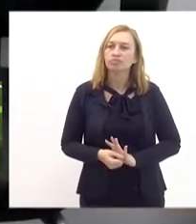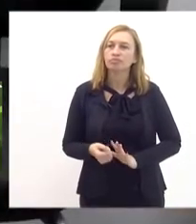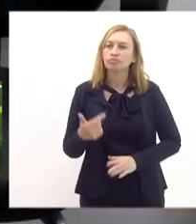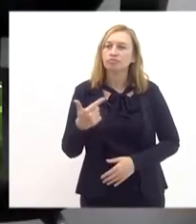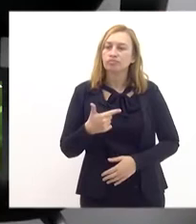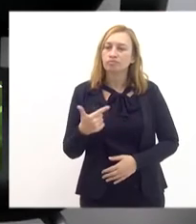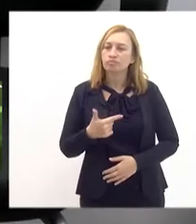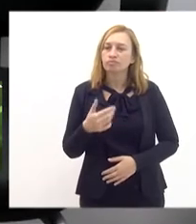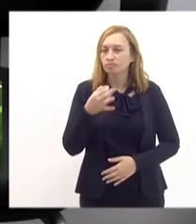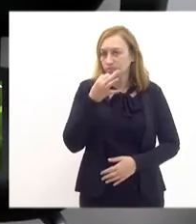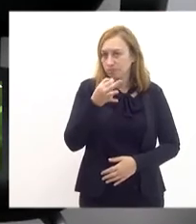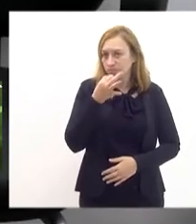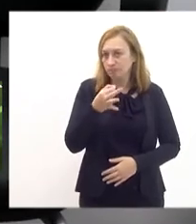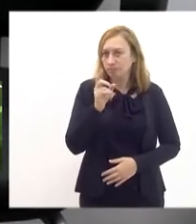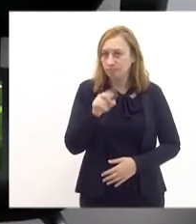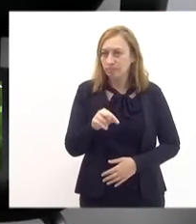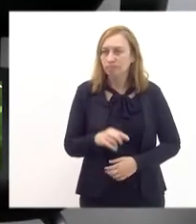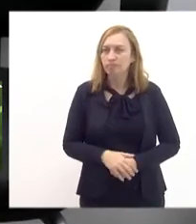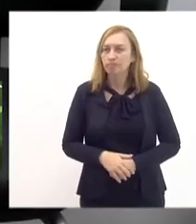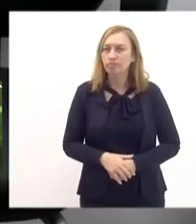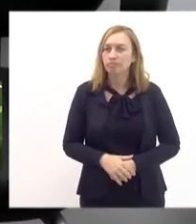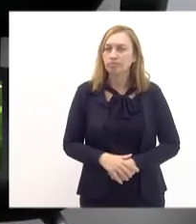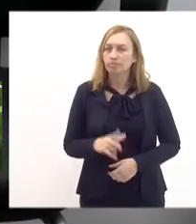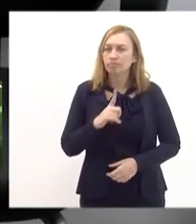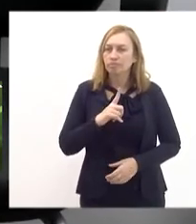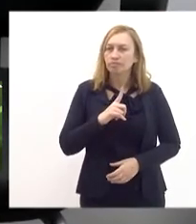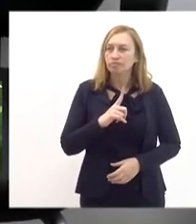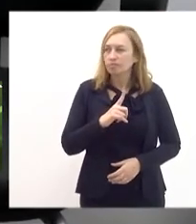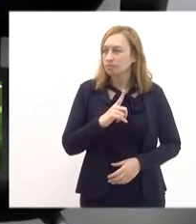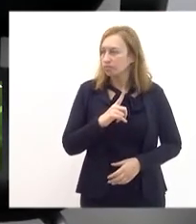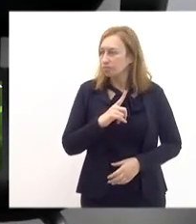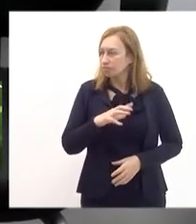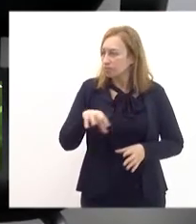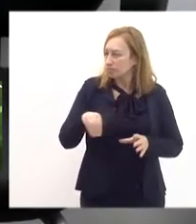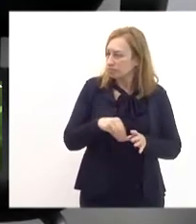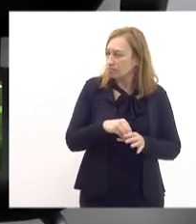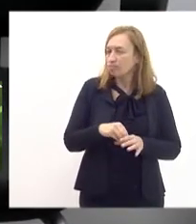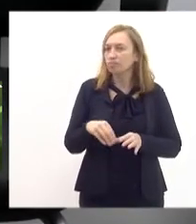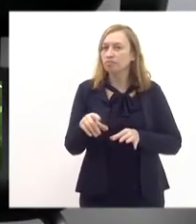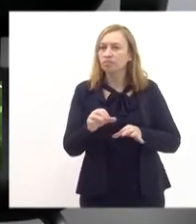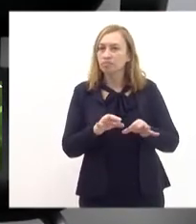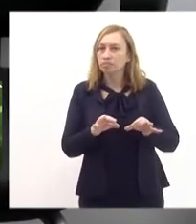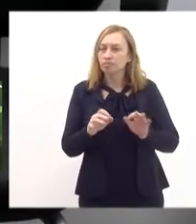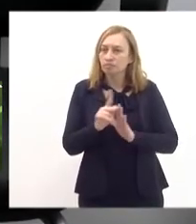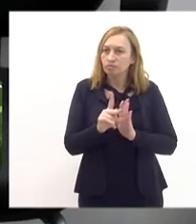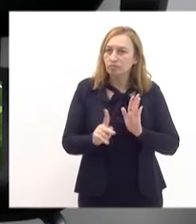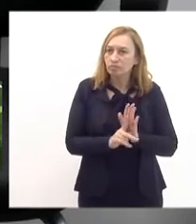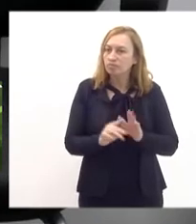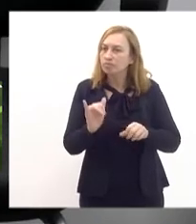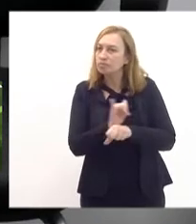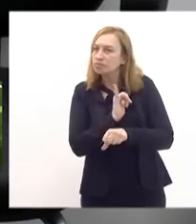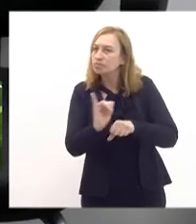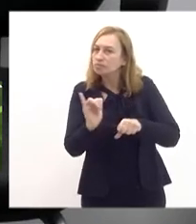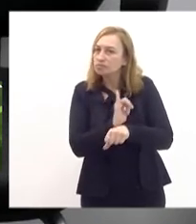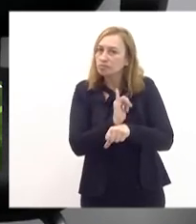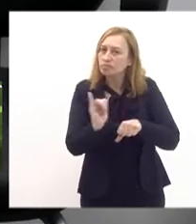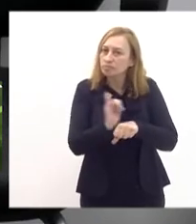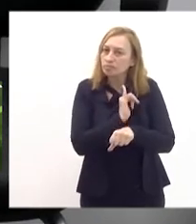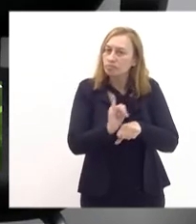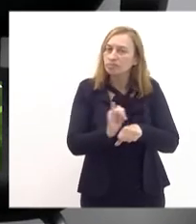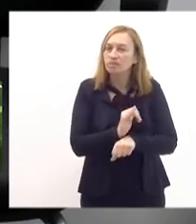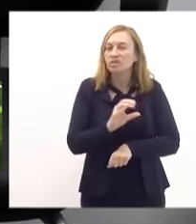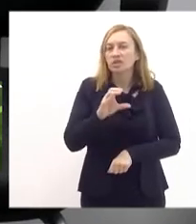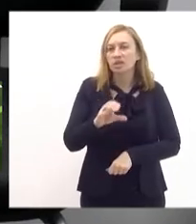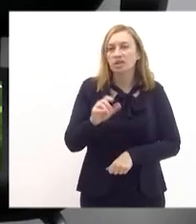então, sugestão é que constasse, talvez, do projeto, mecanismos para que a